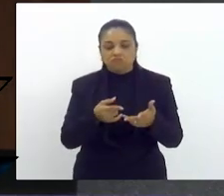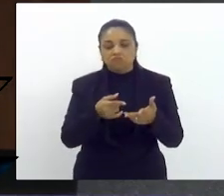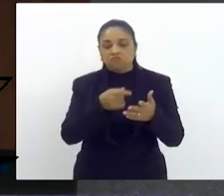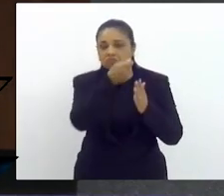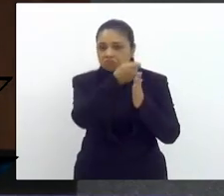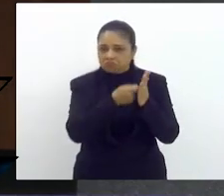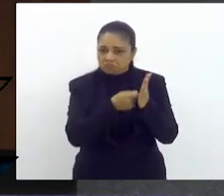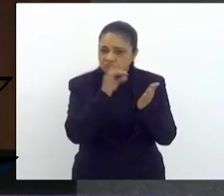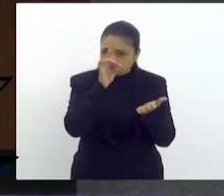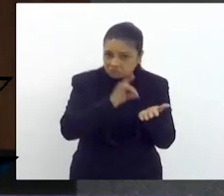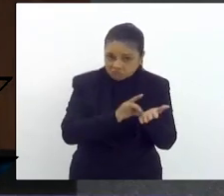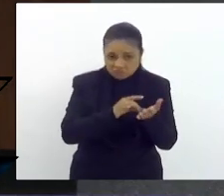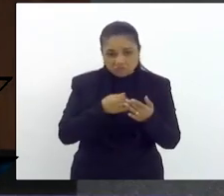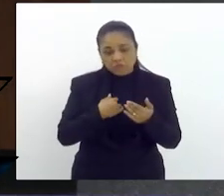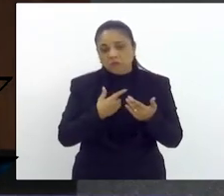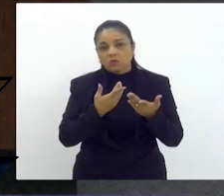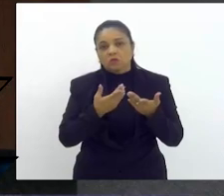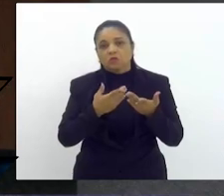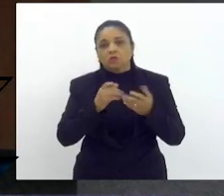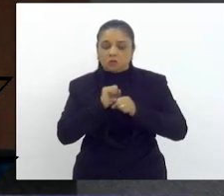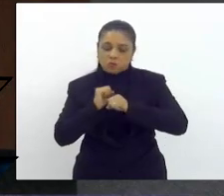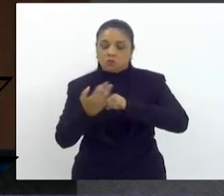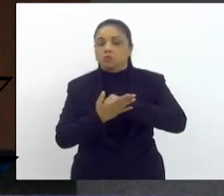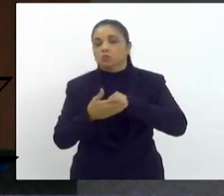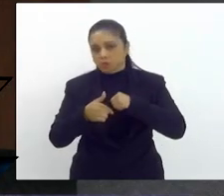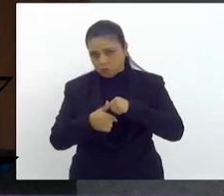era oriunda 19